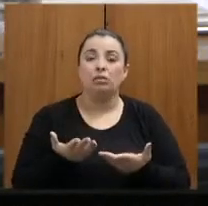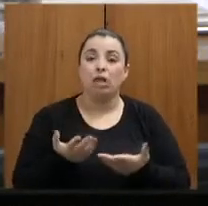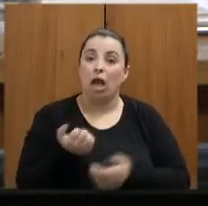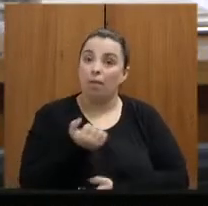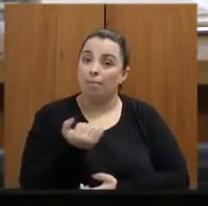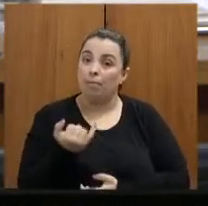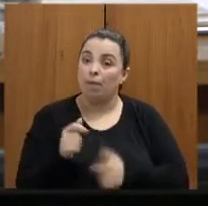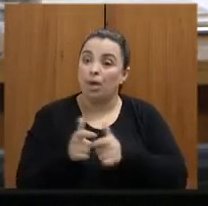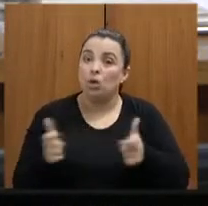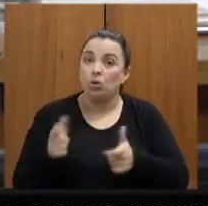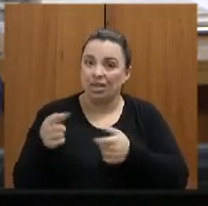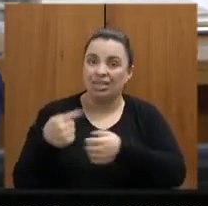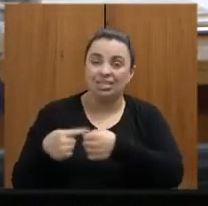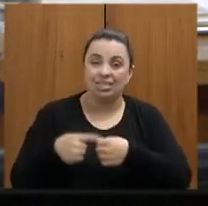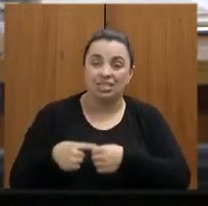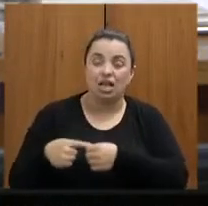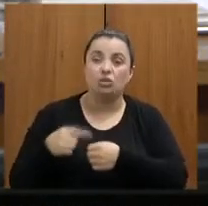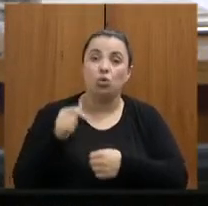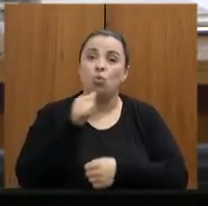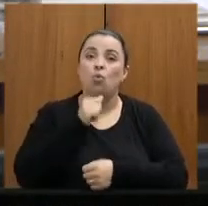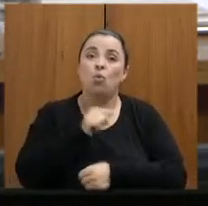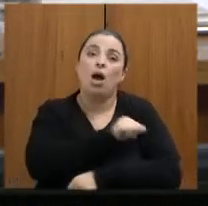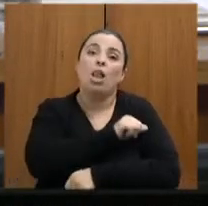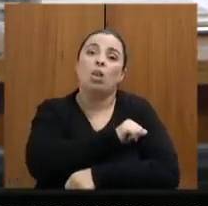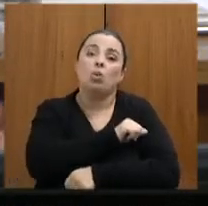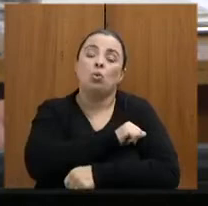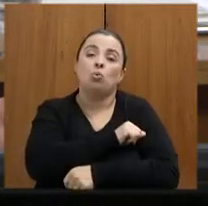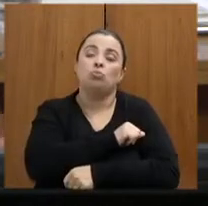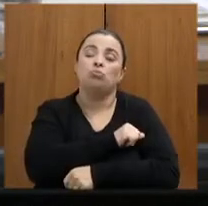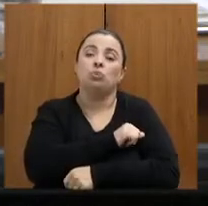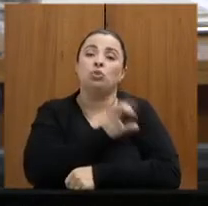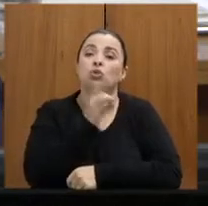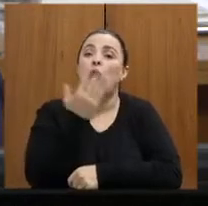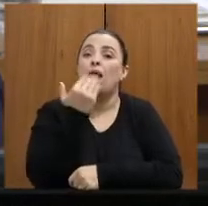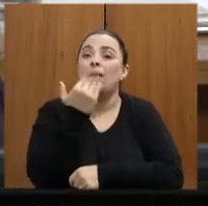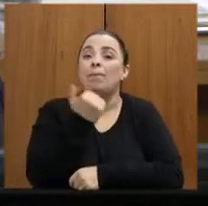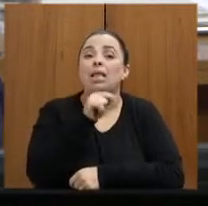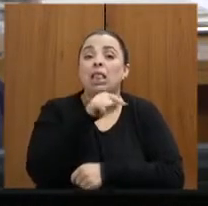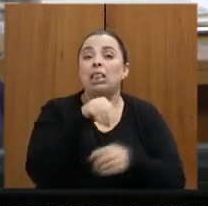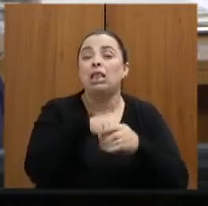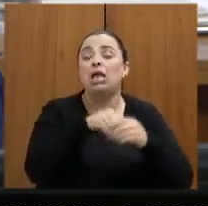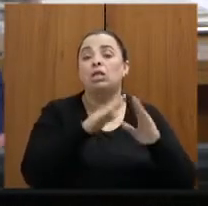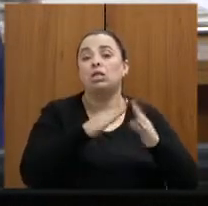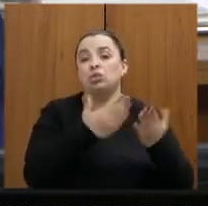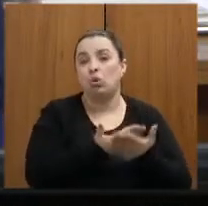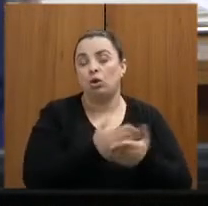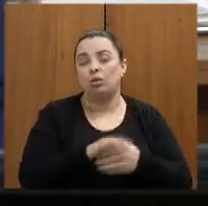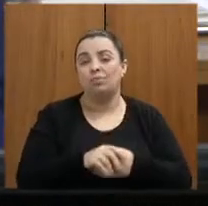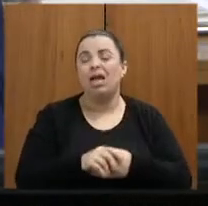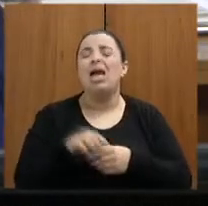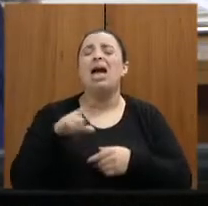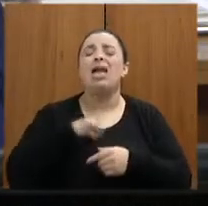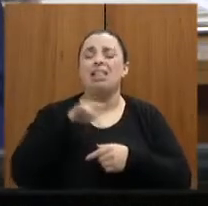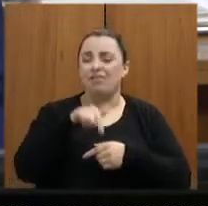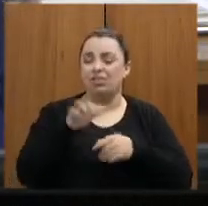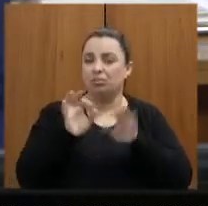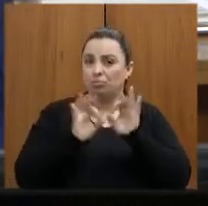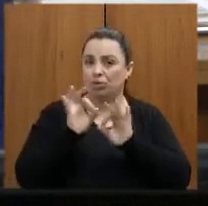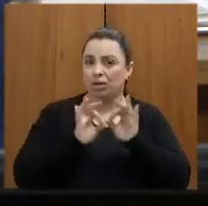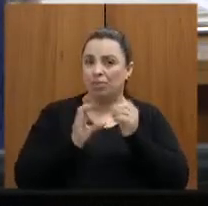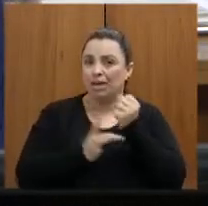escola lá onde eles vão E aí nós desenvolvemos Esse programa é do garantia-safra que atendeu